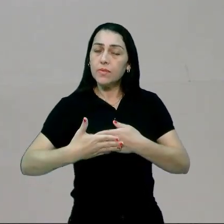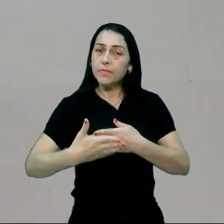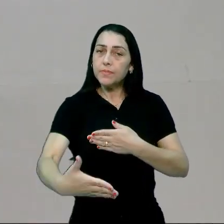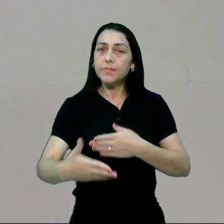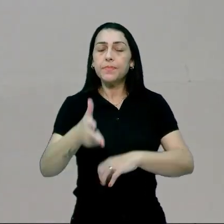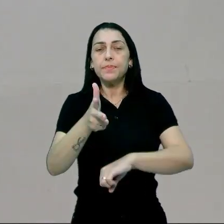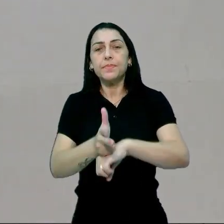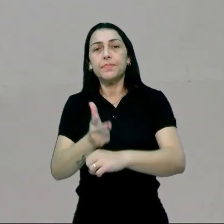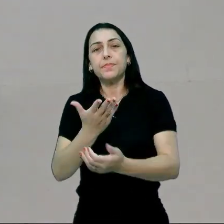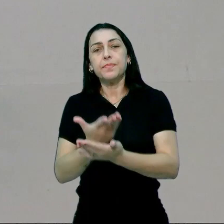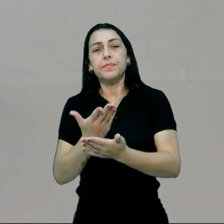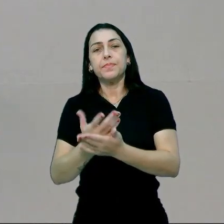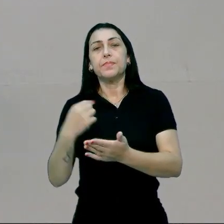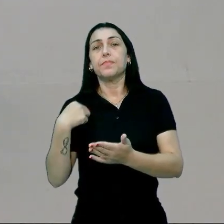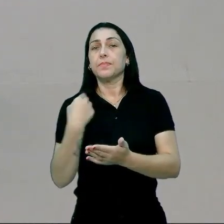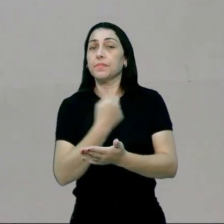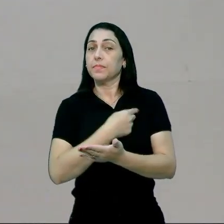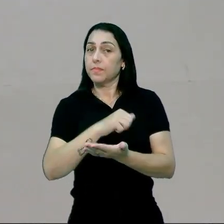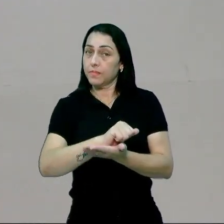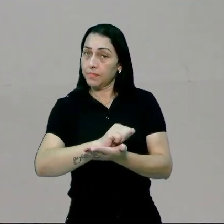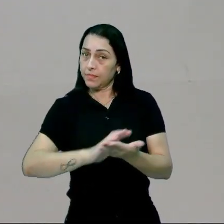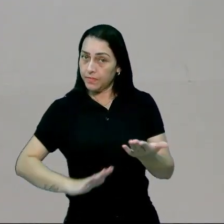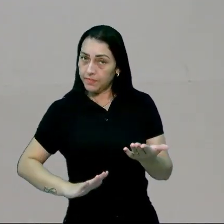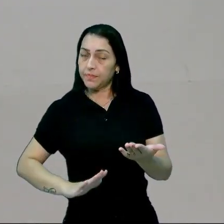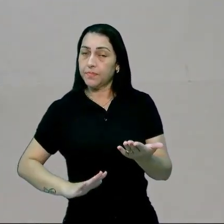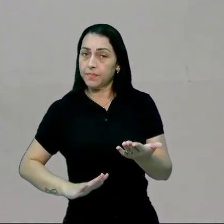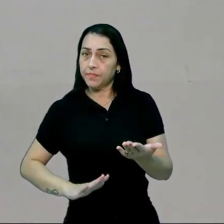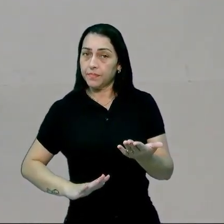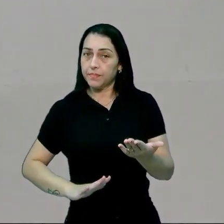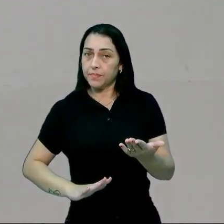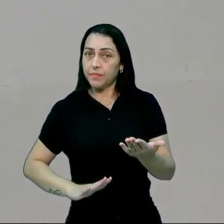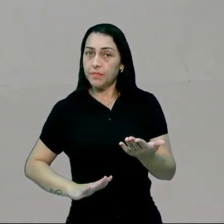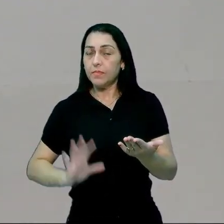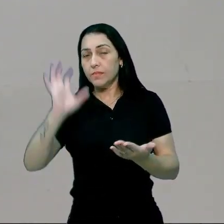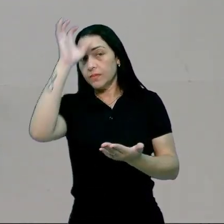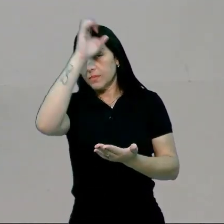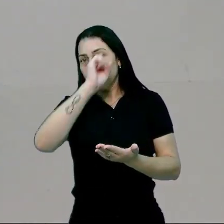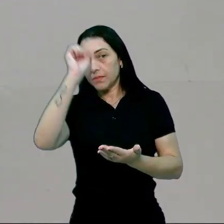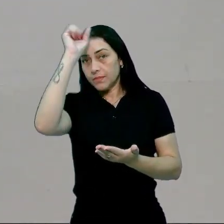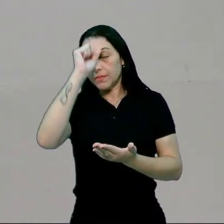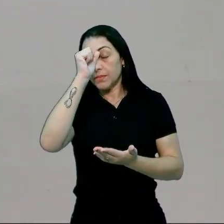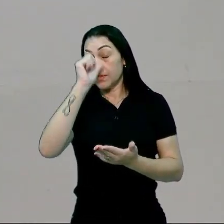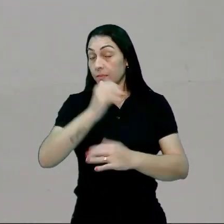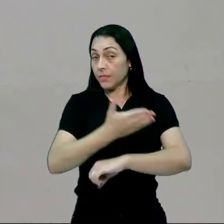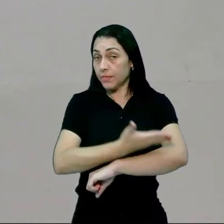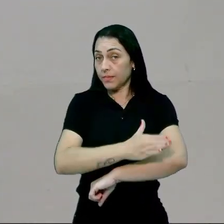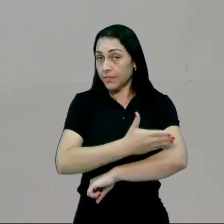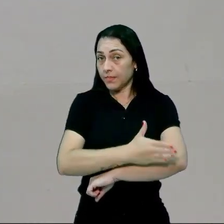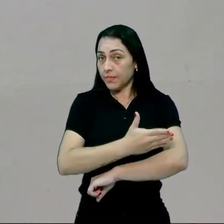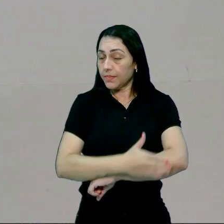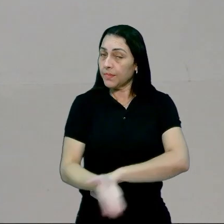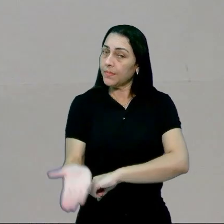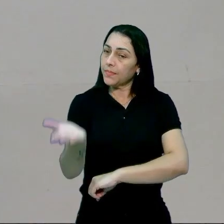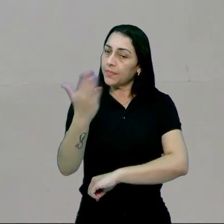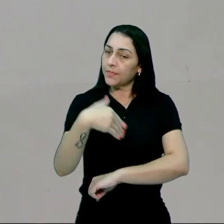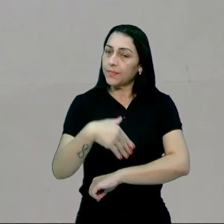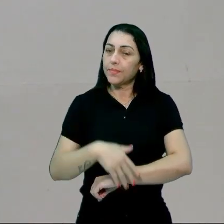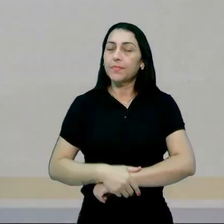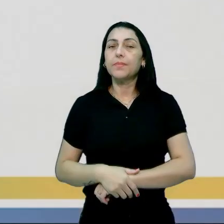nesta videoaula para o nosso exercitando. Vamos aprender praticando. Então